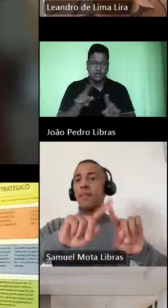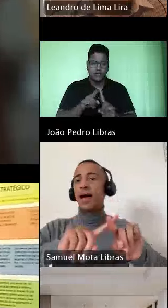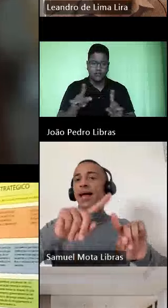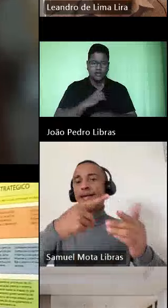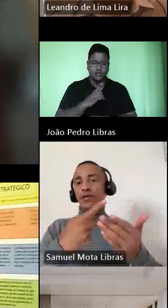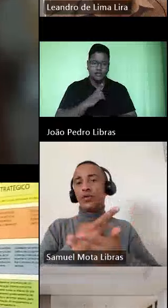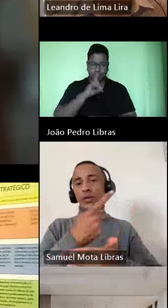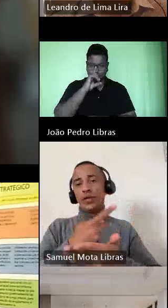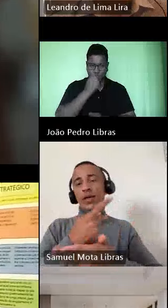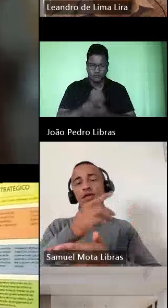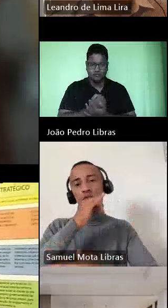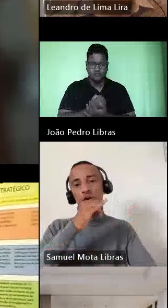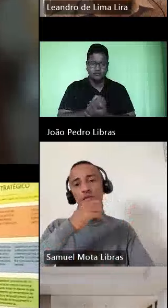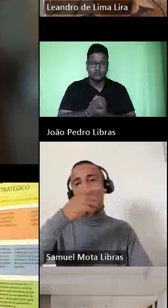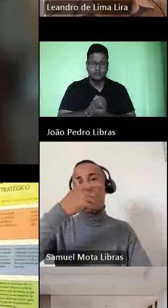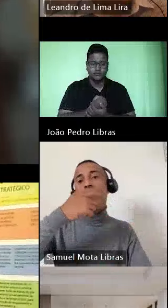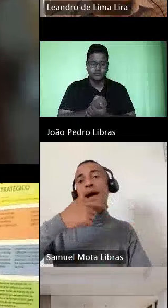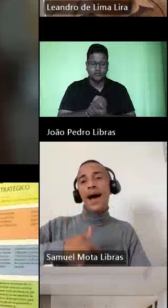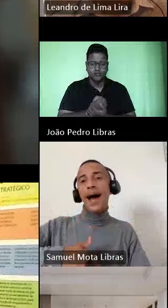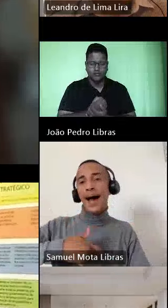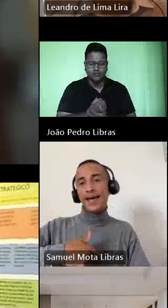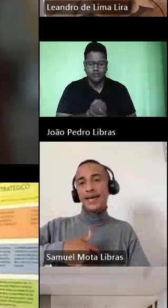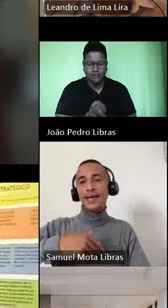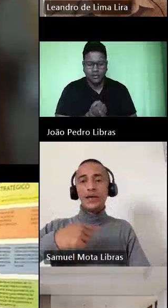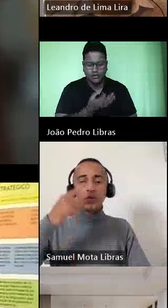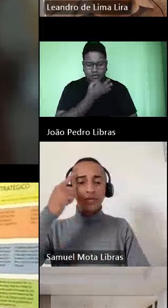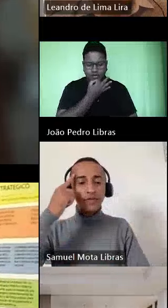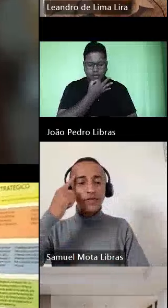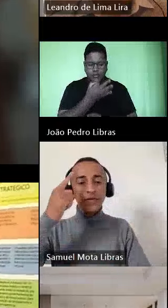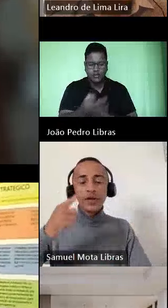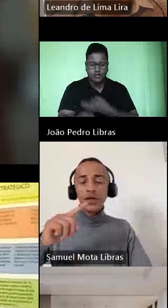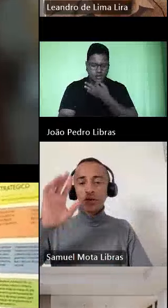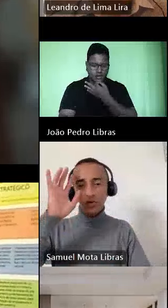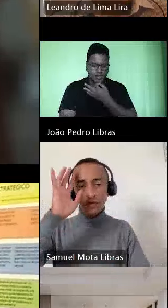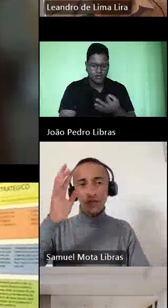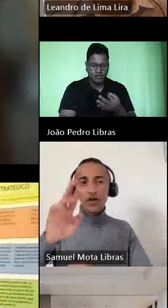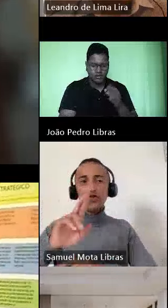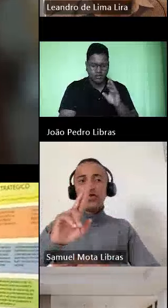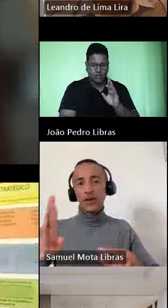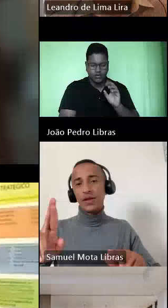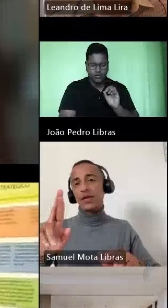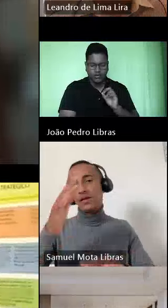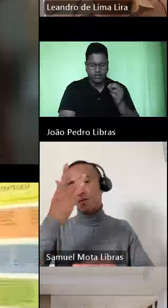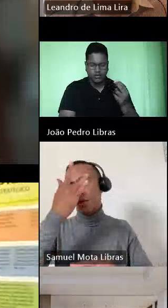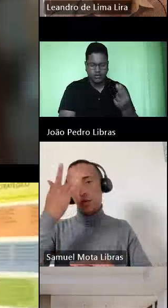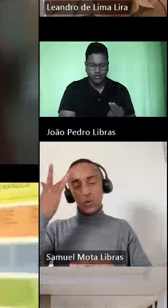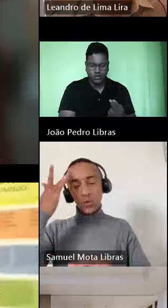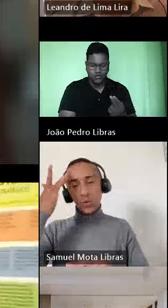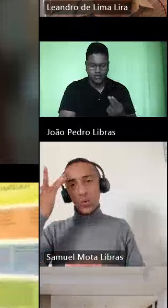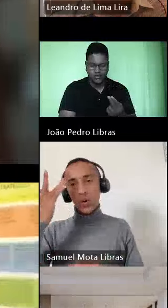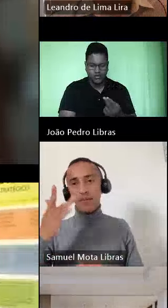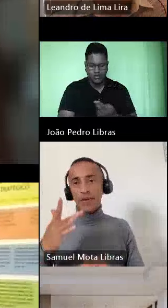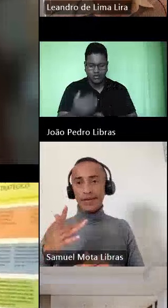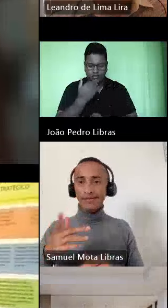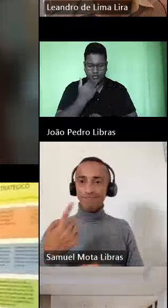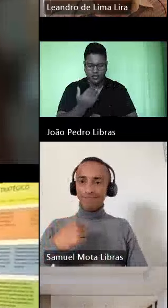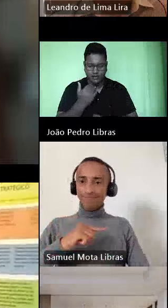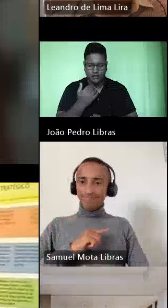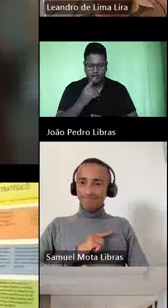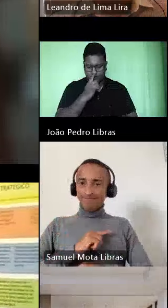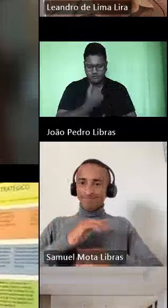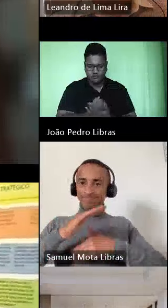decisão que não foi aquela que foi que foi aquela que foi sugerida né ou pedir para quando a gente tá construindo a decisão Eh